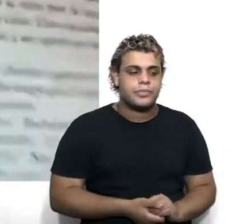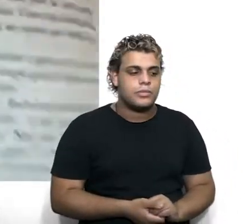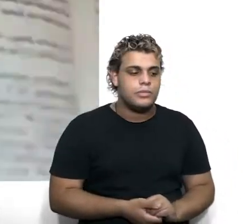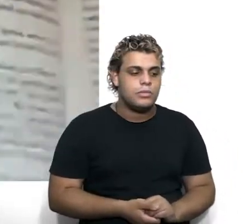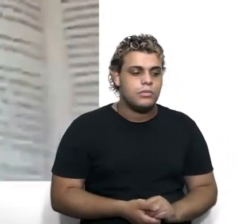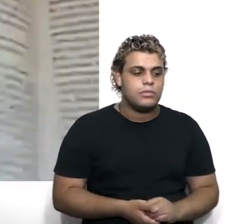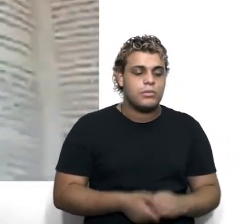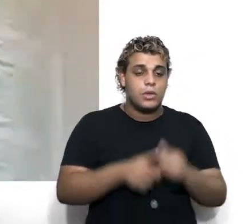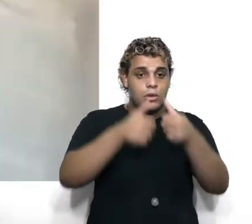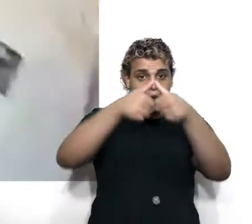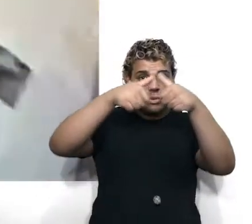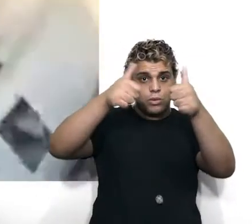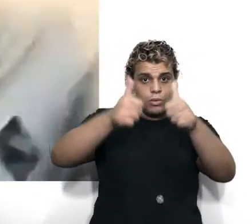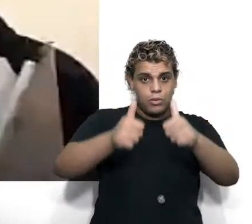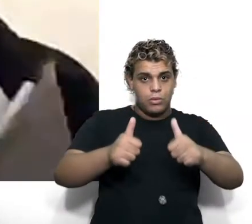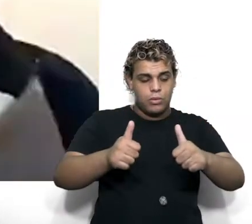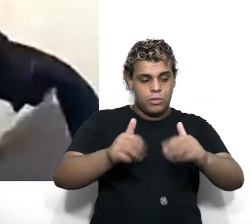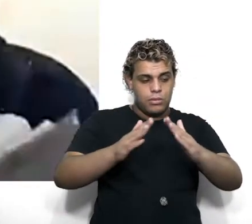faz casa.